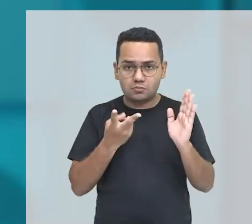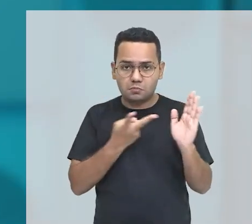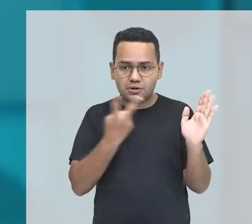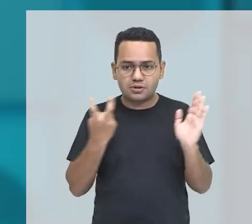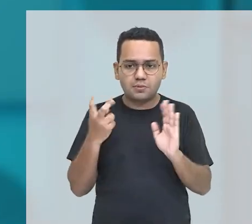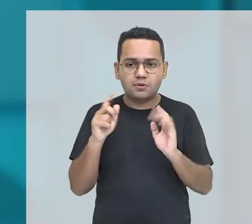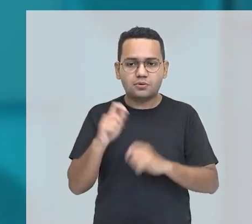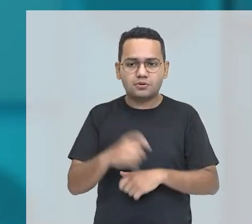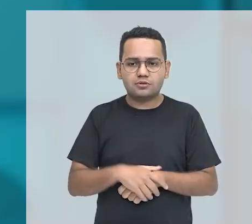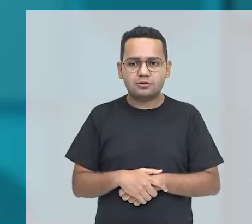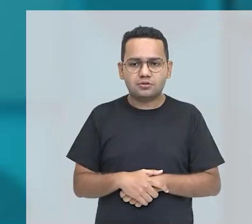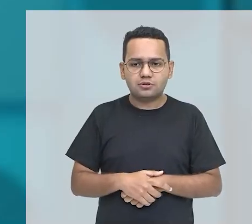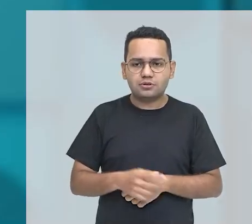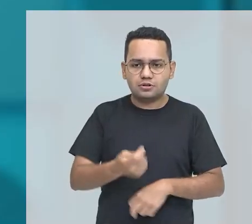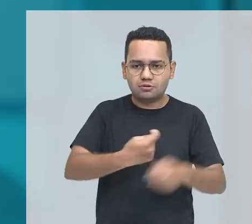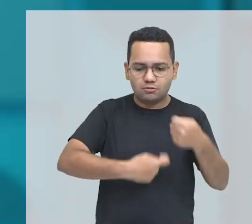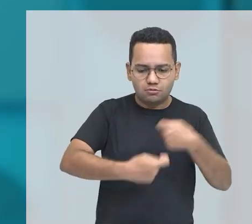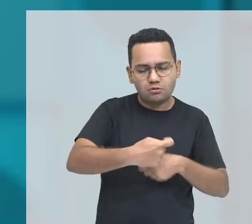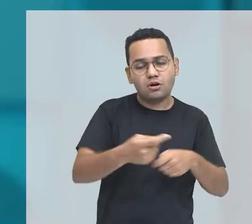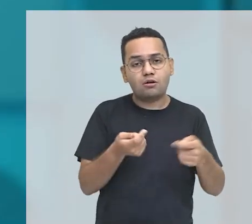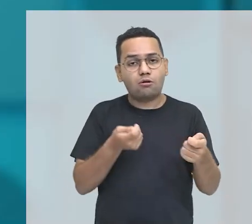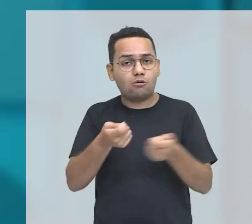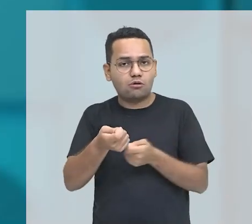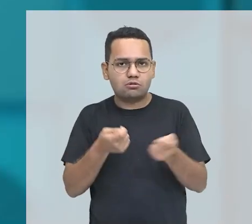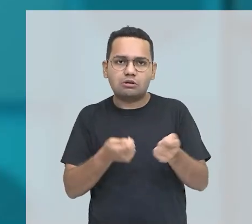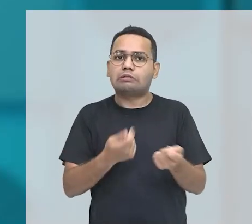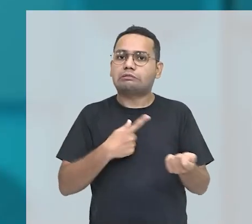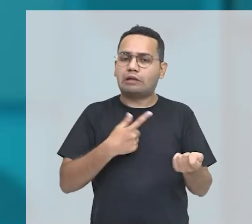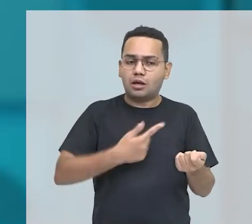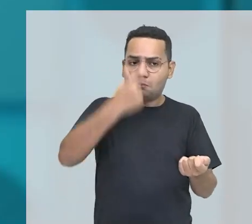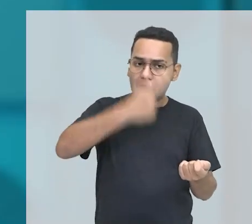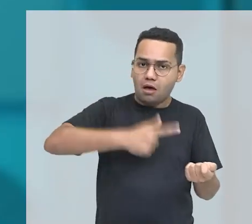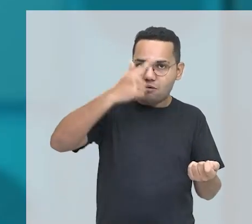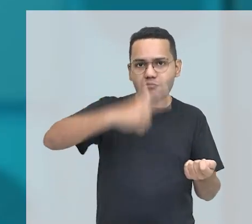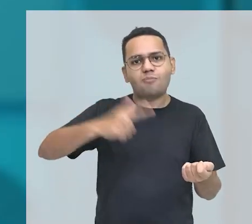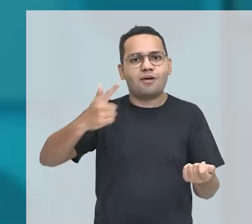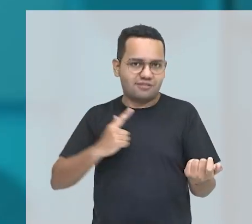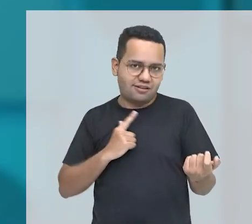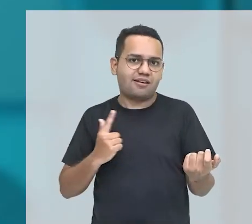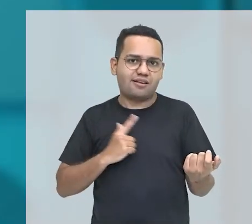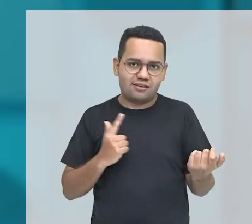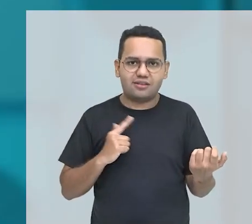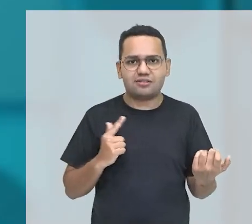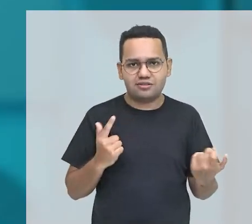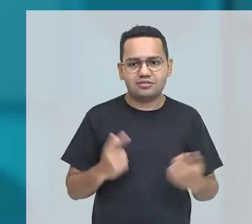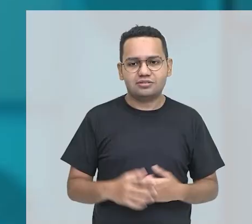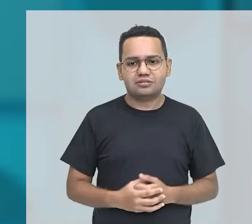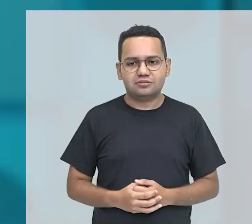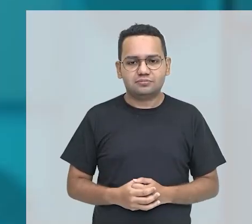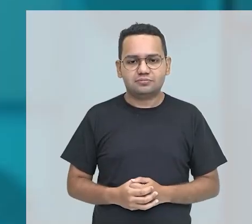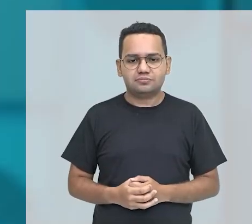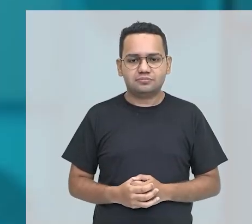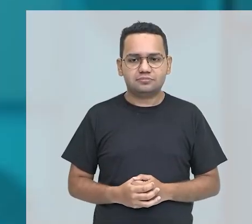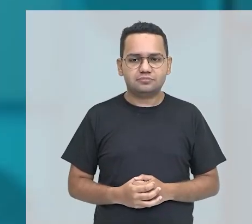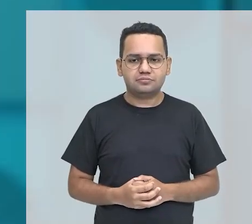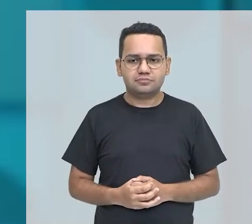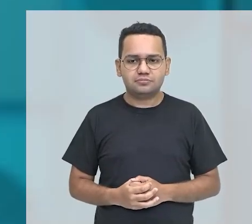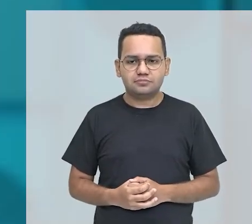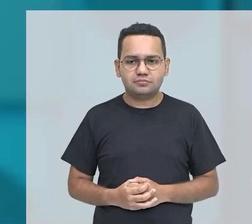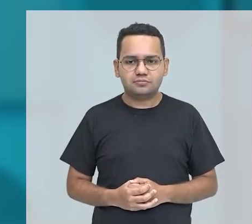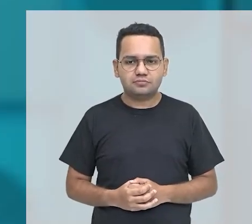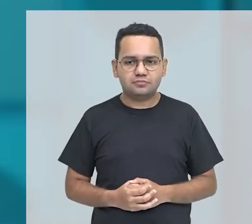né? Tinha a palavra economic, elas se repetiam. Você pode observar que elas iam aparecendo durante o texto e elas iam,